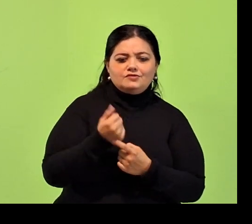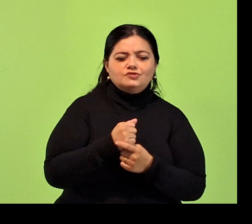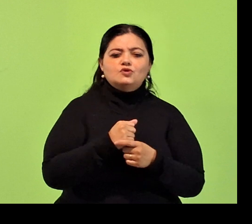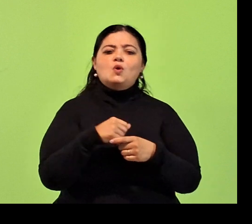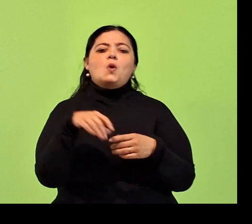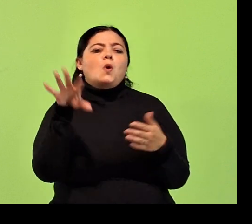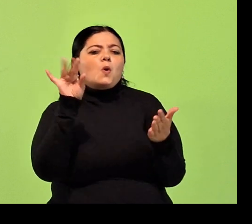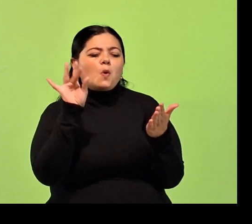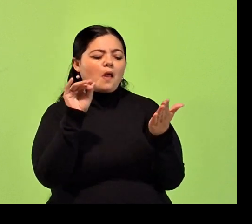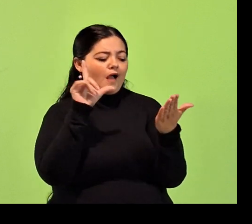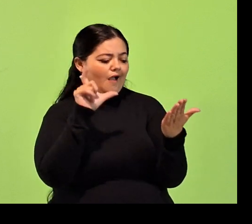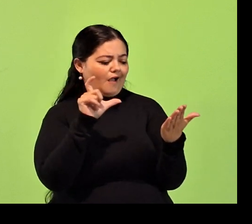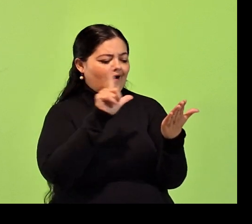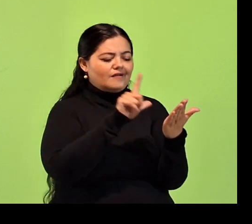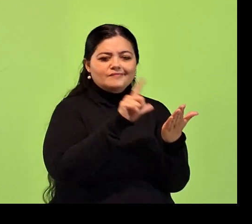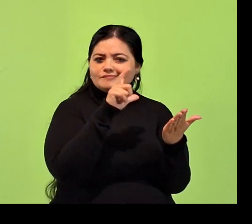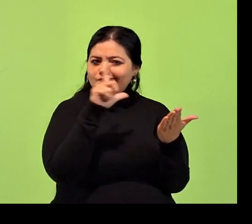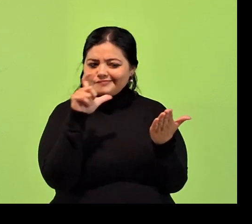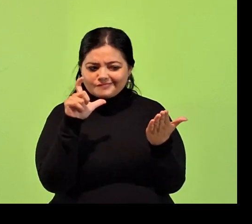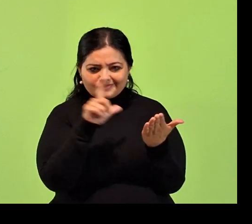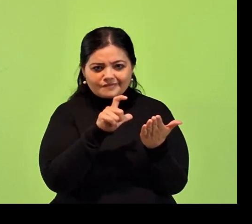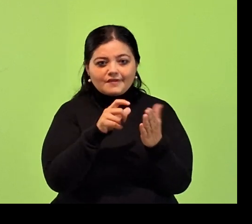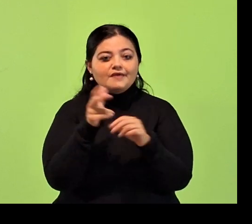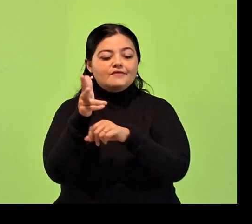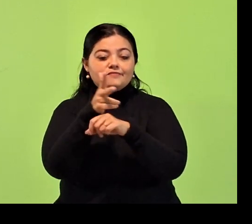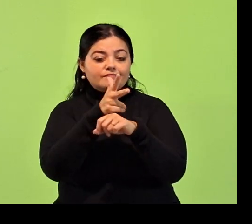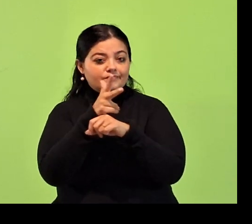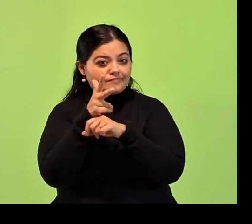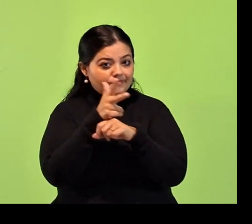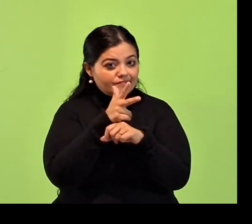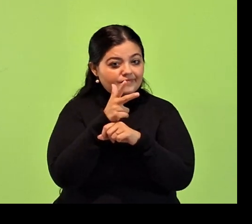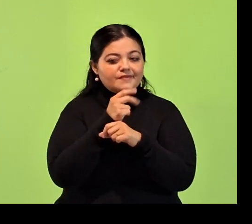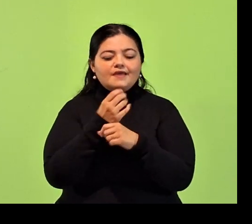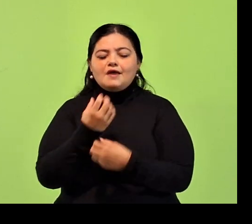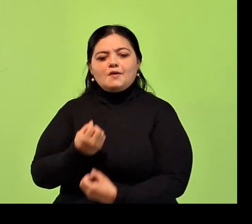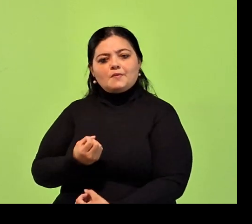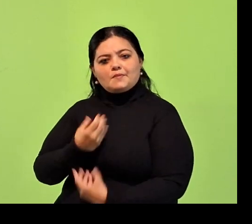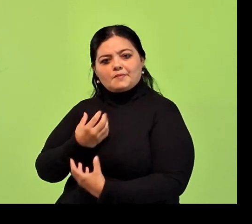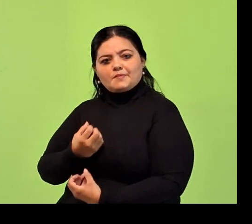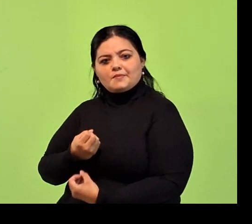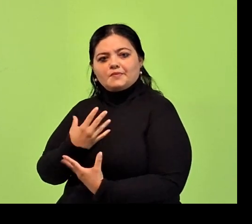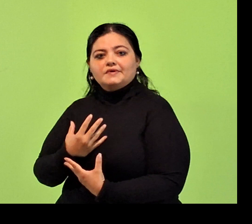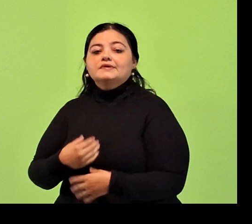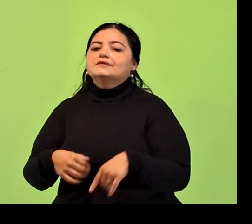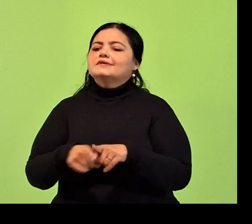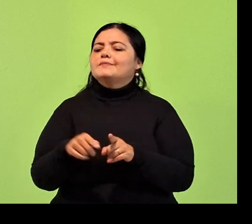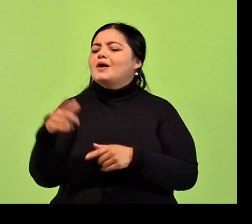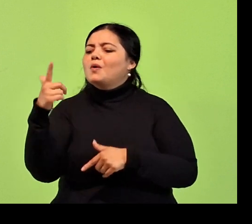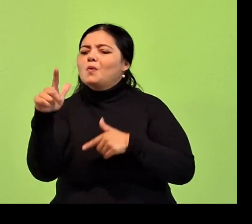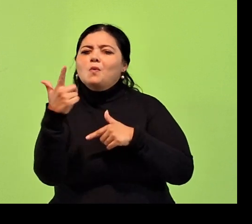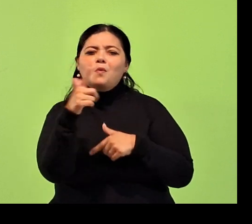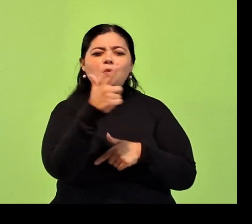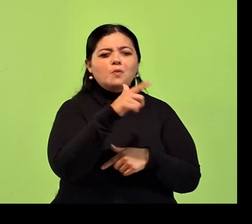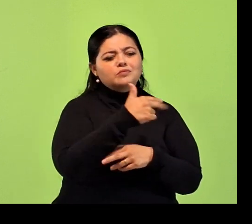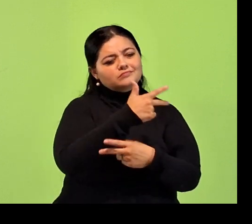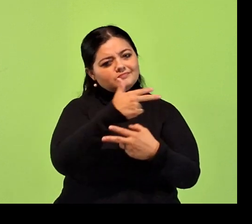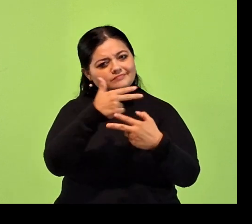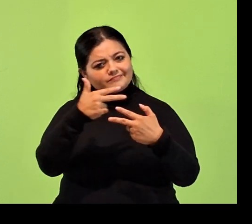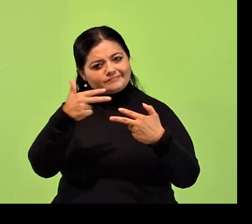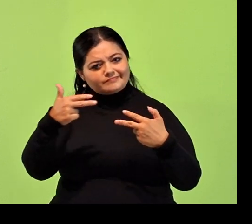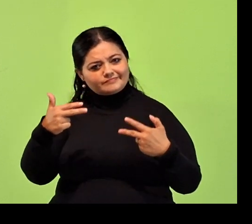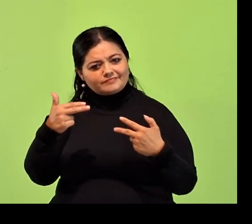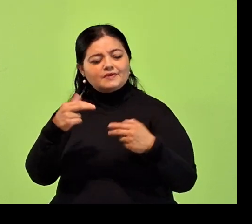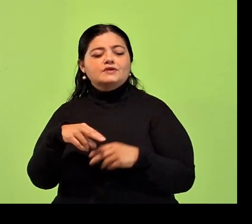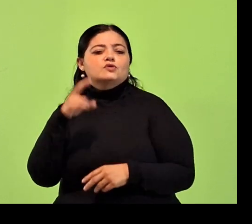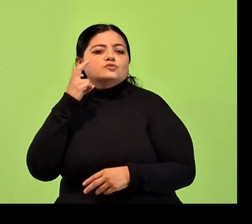colagens, ilustrações, fotografias, vídeo performances, poesias concretas e outras manifestações que dialoguem com as culturas